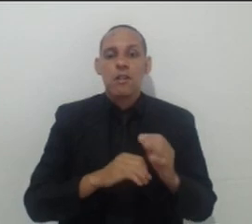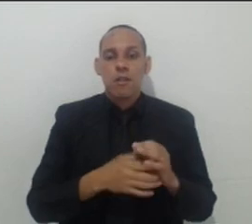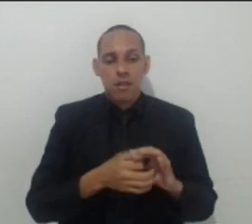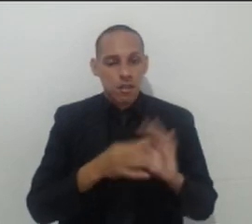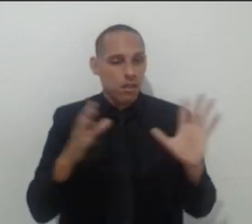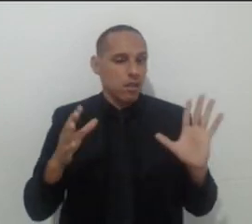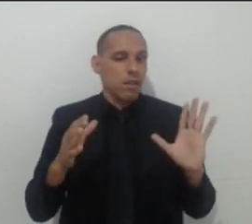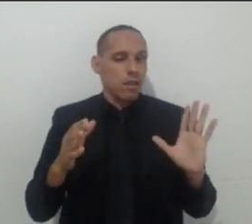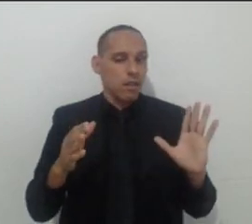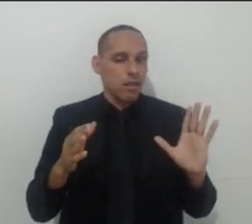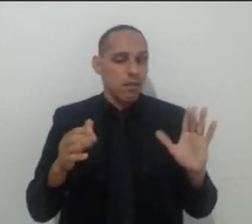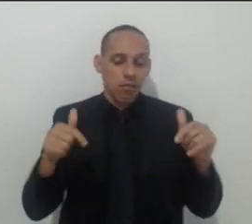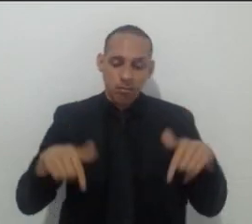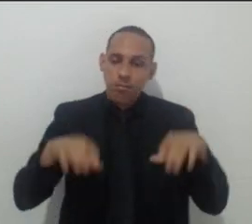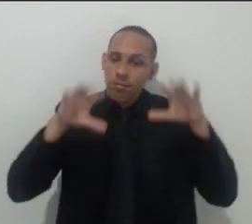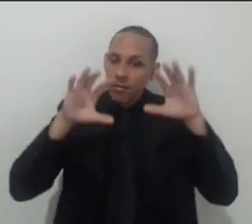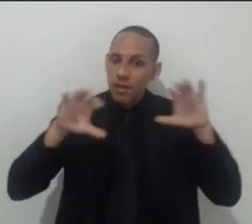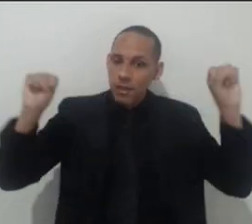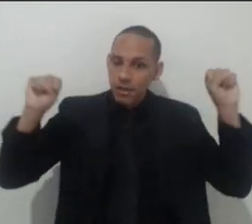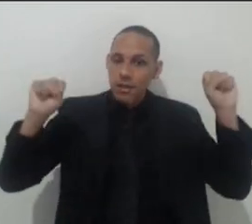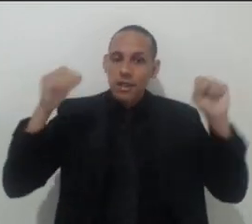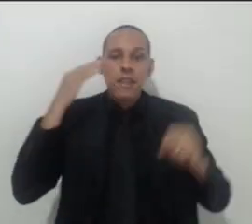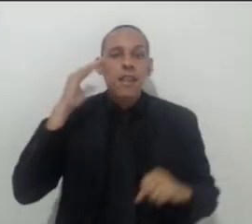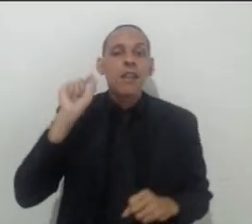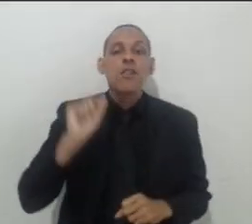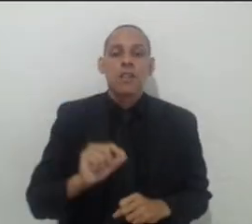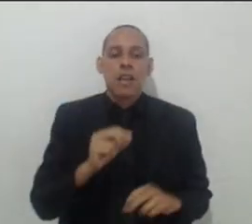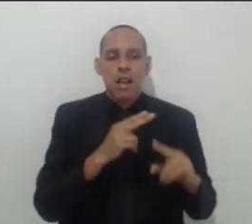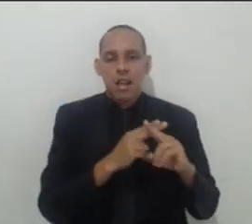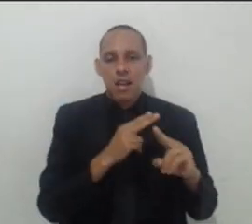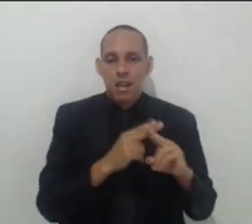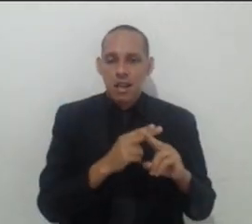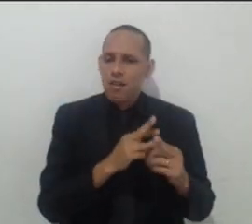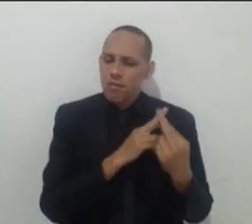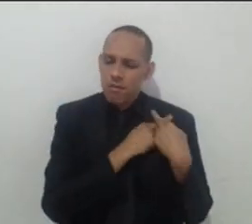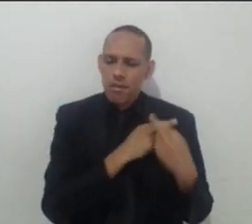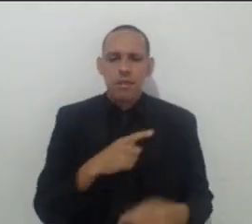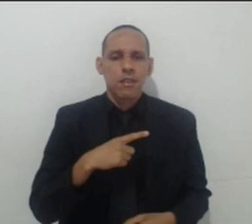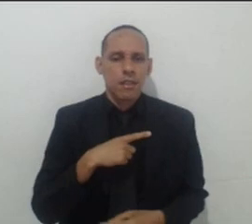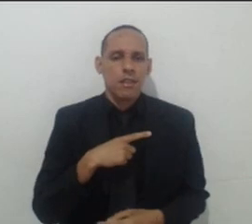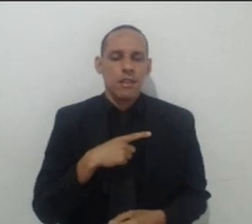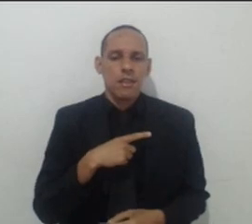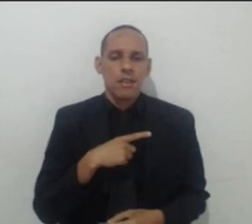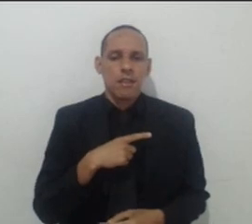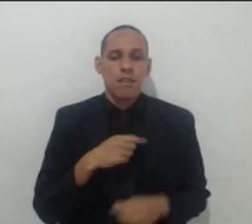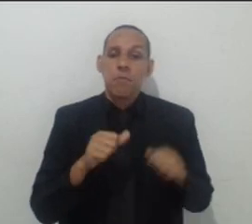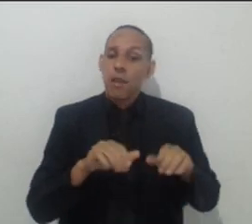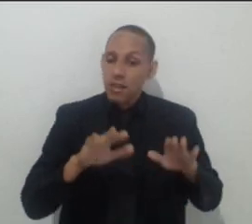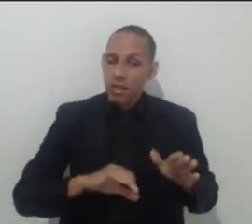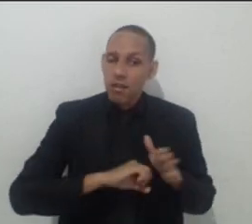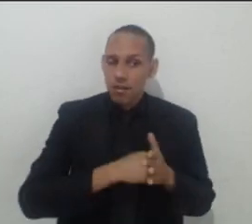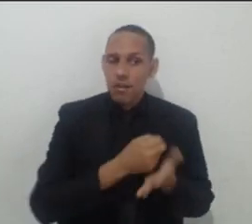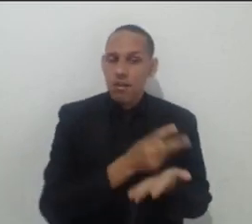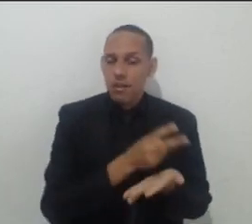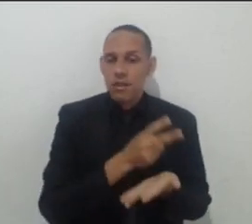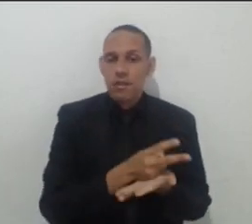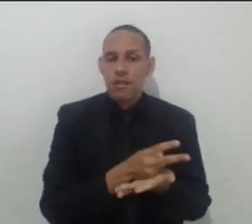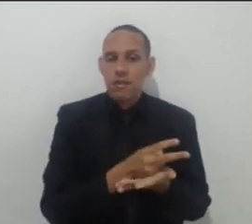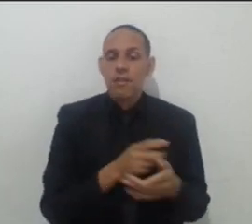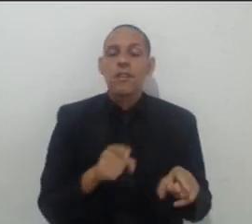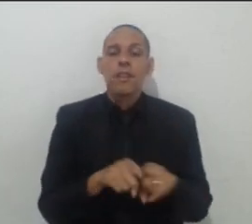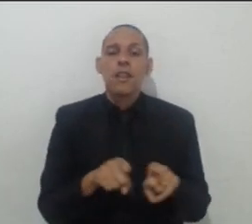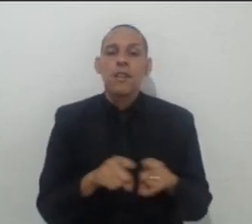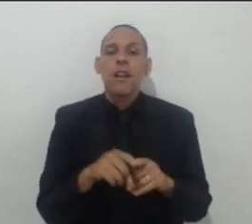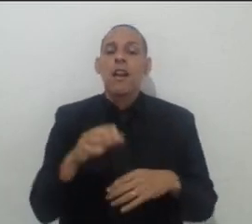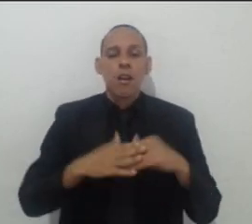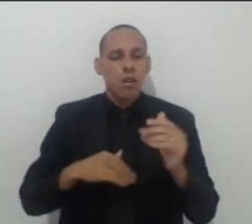Esse Tribunal de Justiça entendeu, sim, que a Caixa tinha responsabilidade e manteve a ordem de bloqueio e manteve a competência